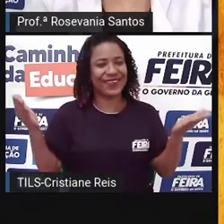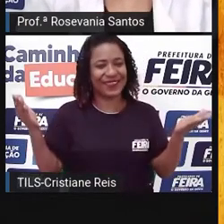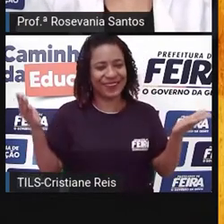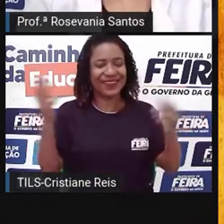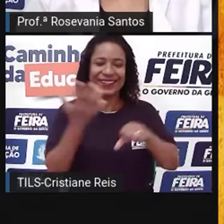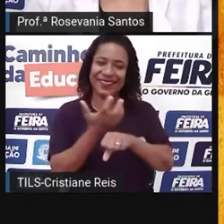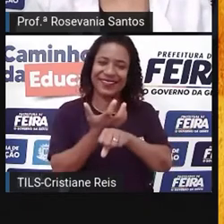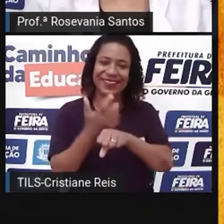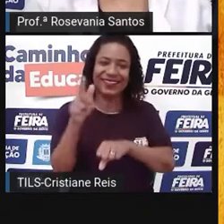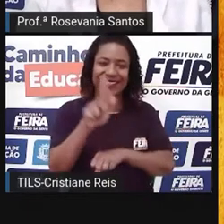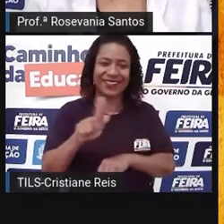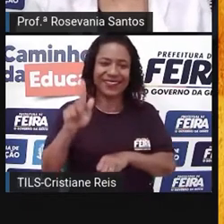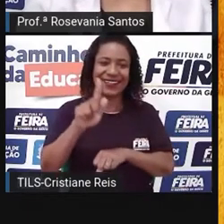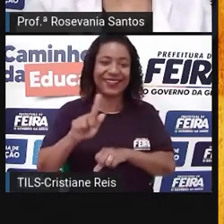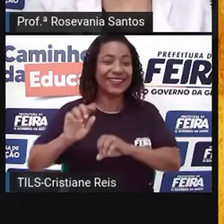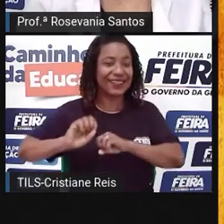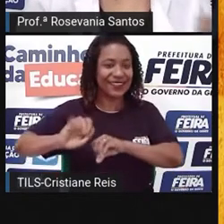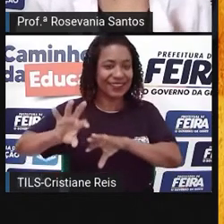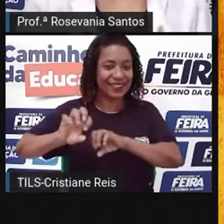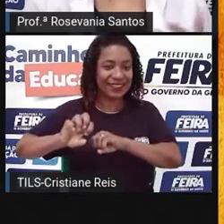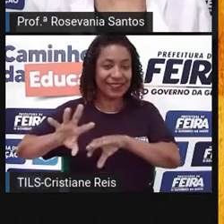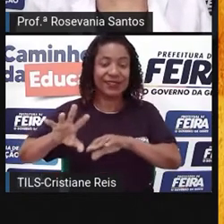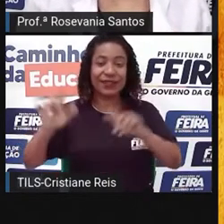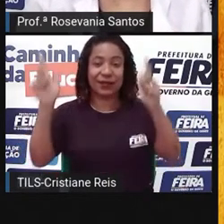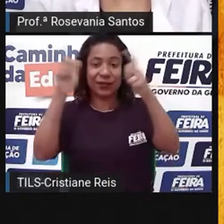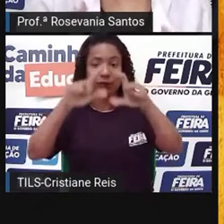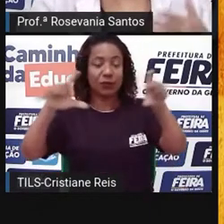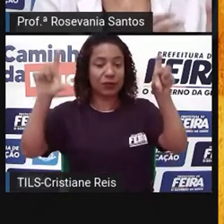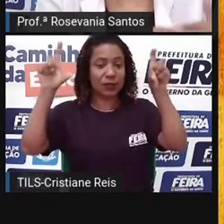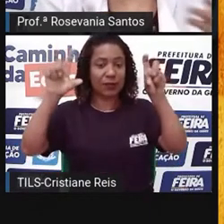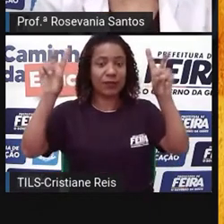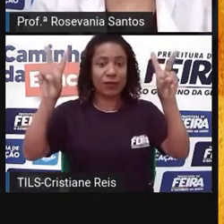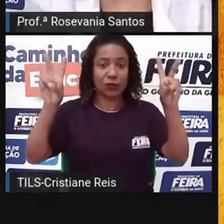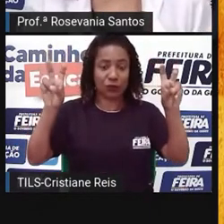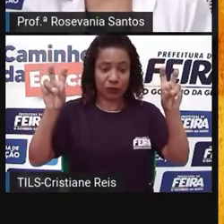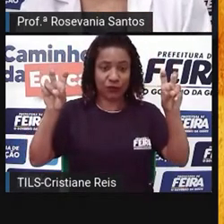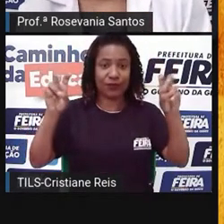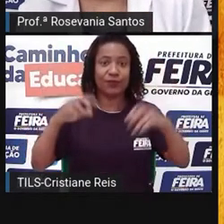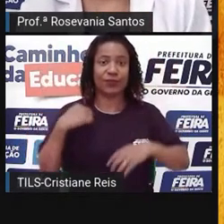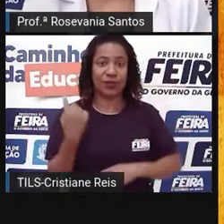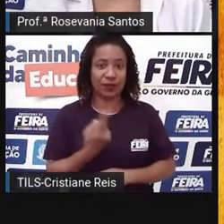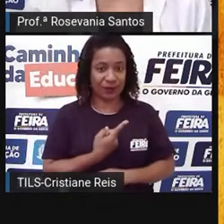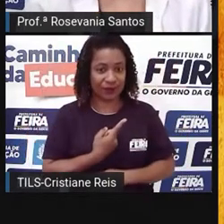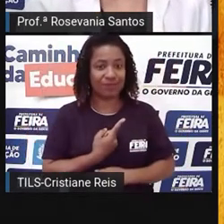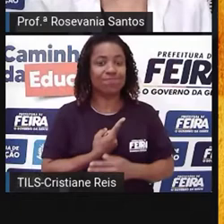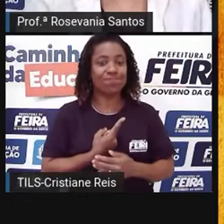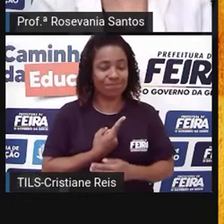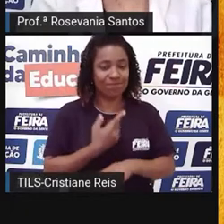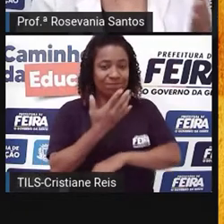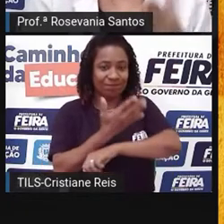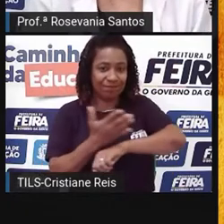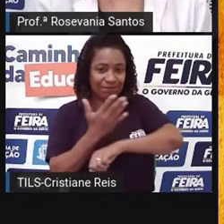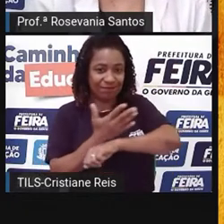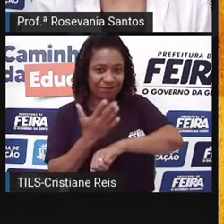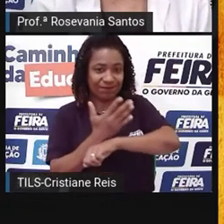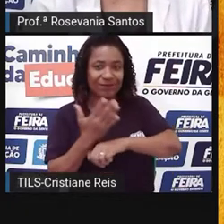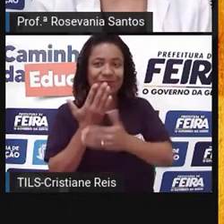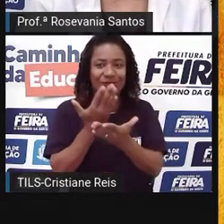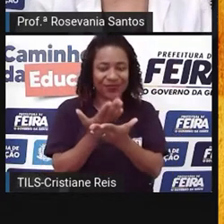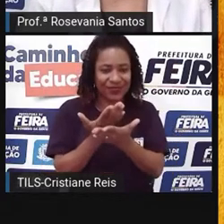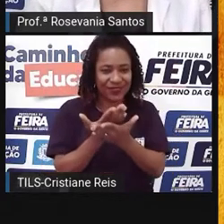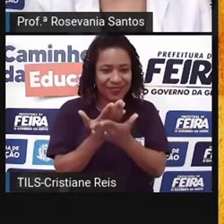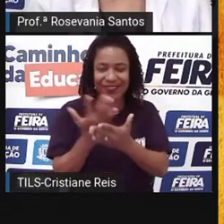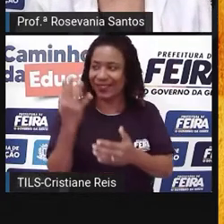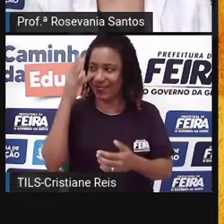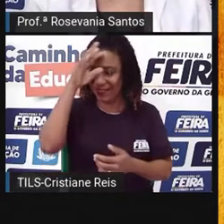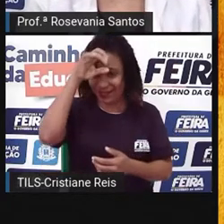geografia. Bom, o tema da aula de hoje tem a ver, né, com essa sequência de aulas que a gente já vem apresentando aí,